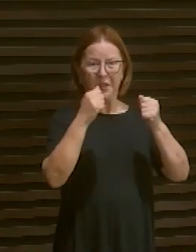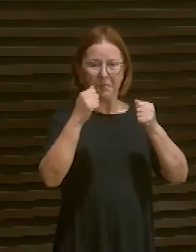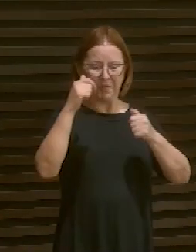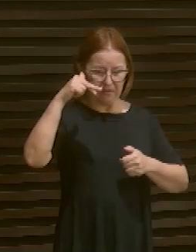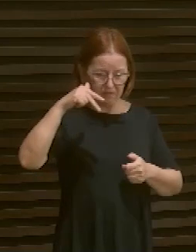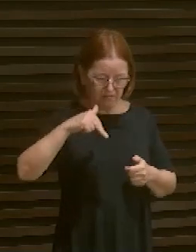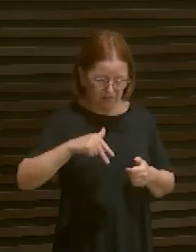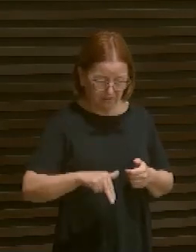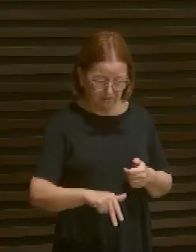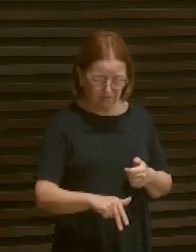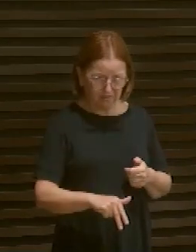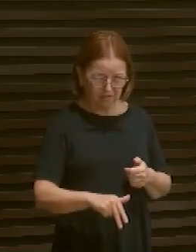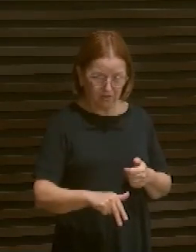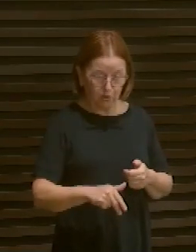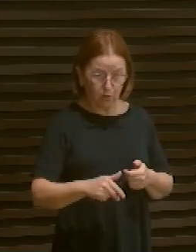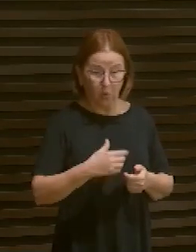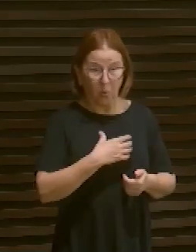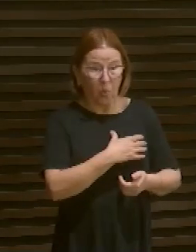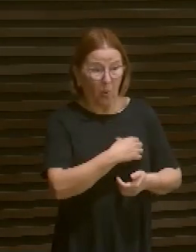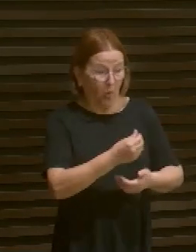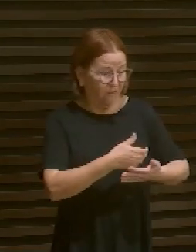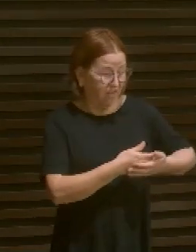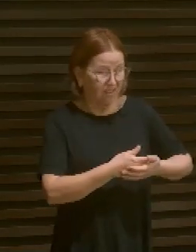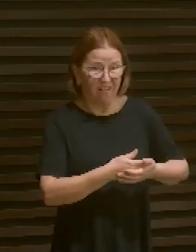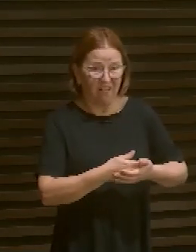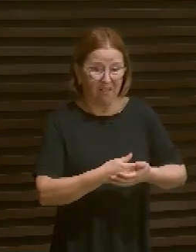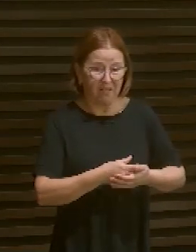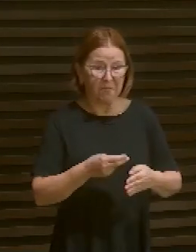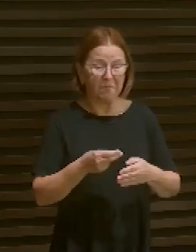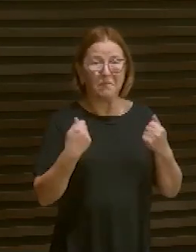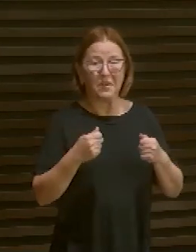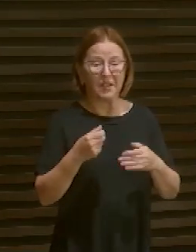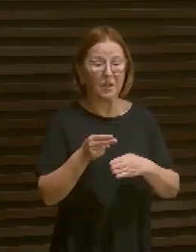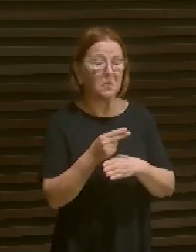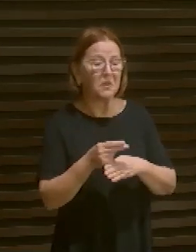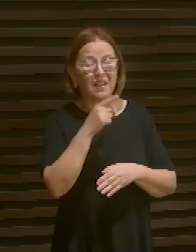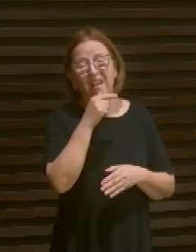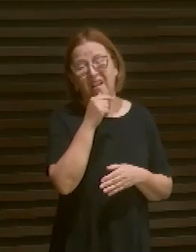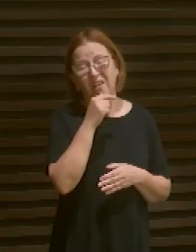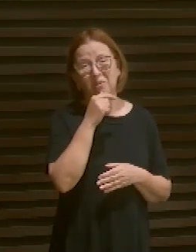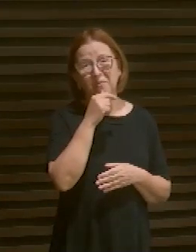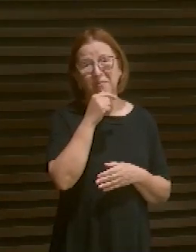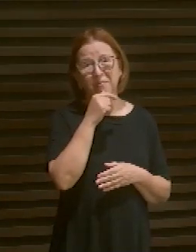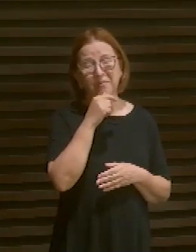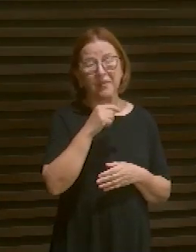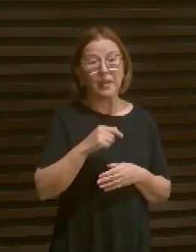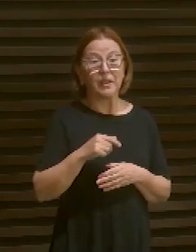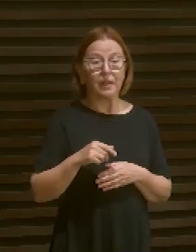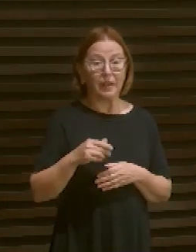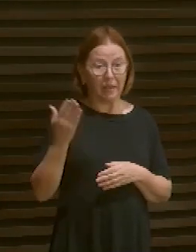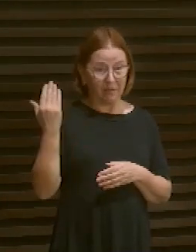tinha água. Mas tem que confiar. O povo ficou brabo com Moisés, queria matar